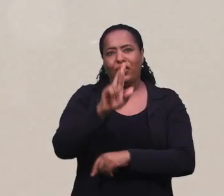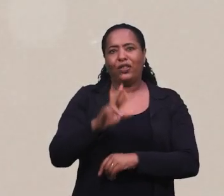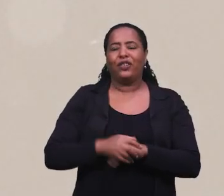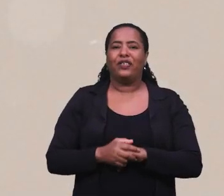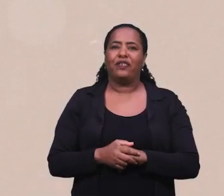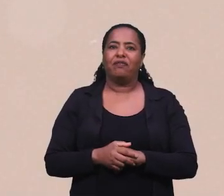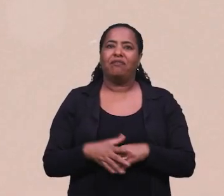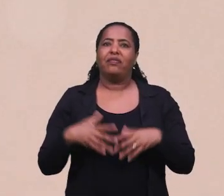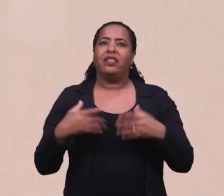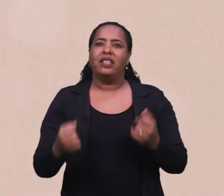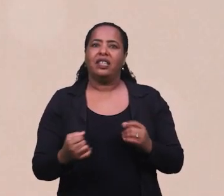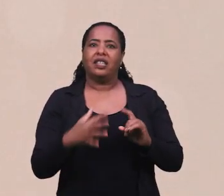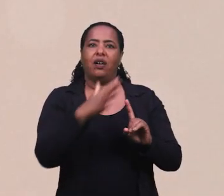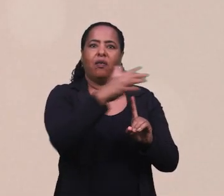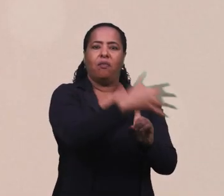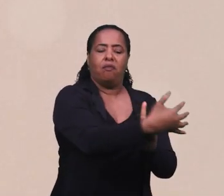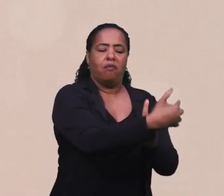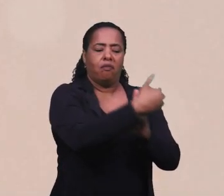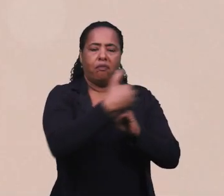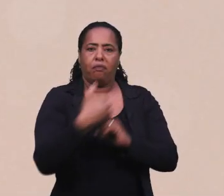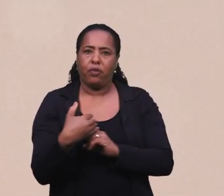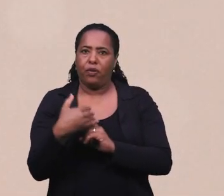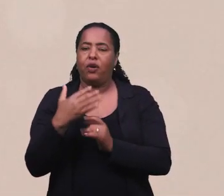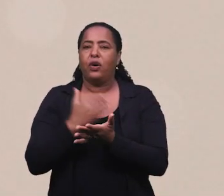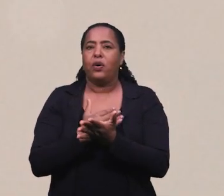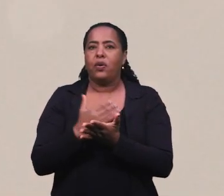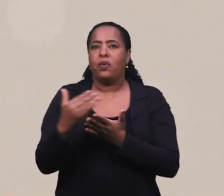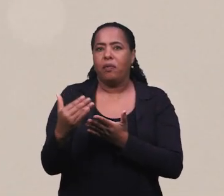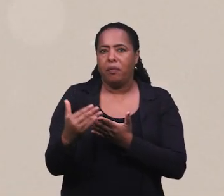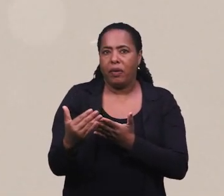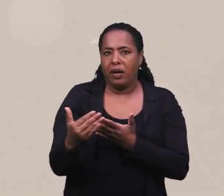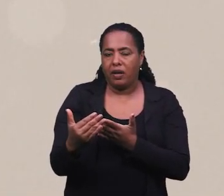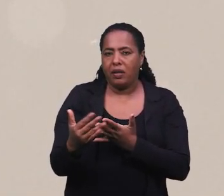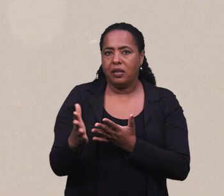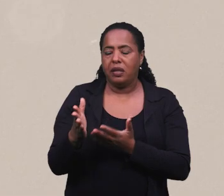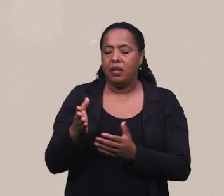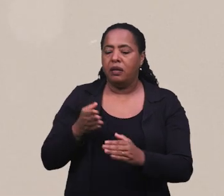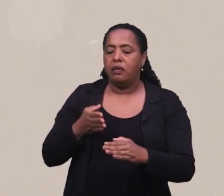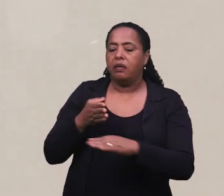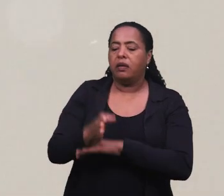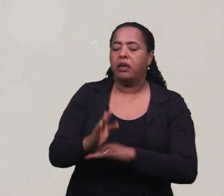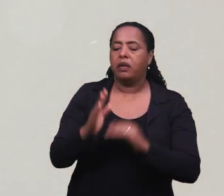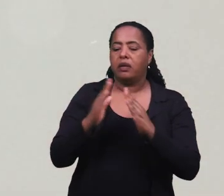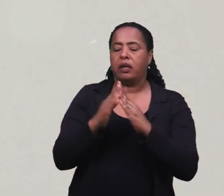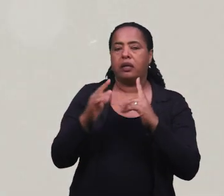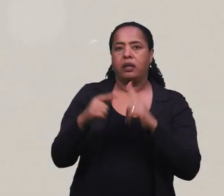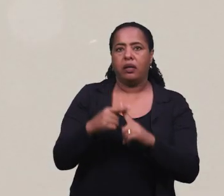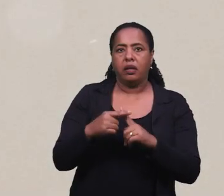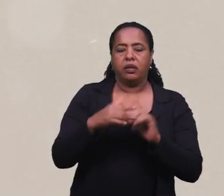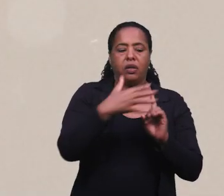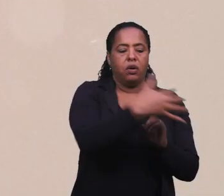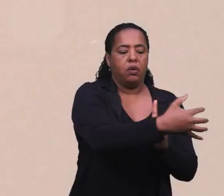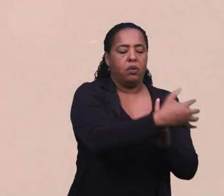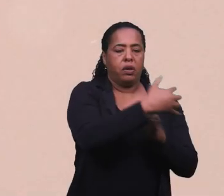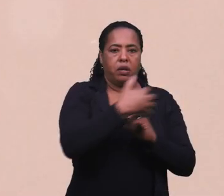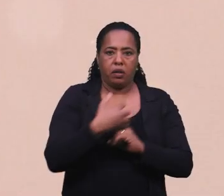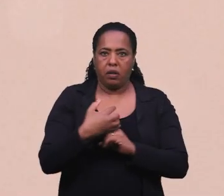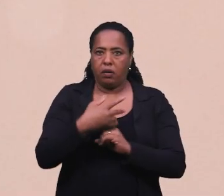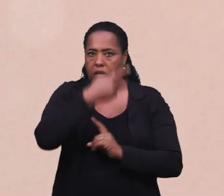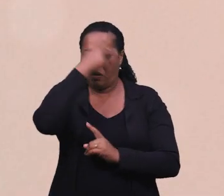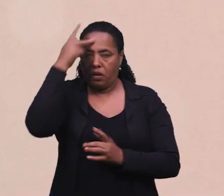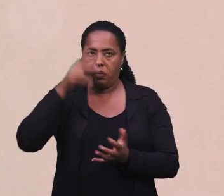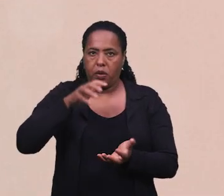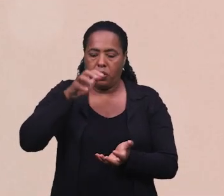questão do embotamento social ou não. Se esse idoso ele glorifica, se ele intercede, se ele é um idoso ativo. Então